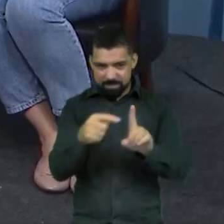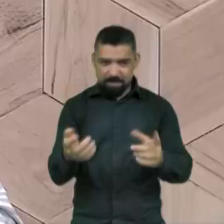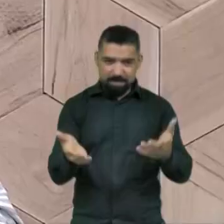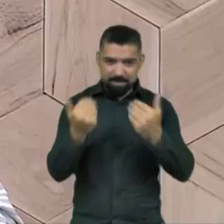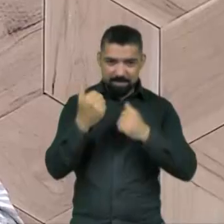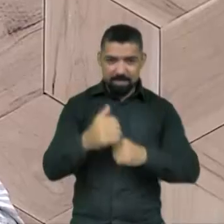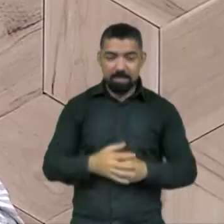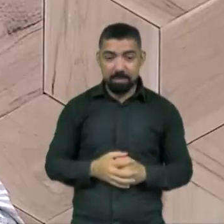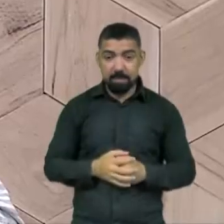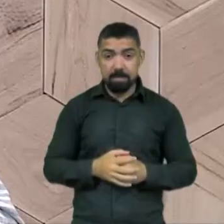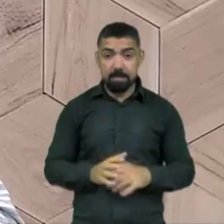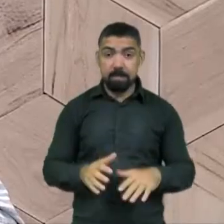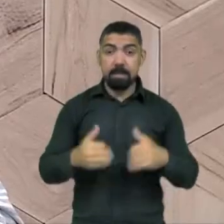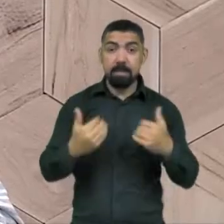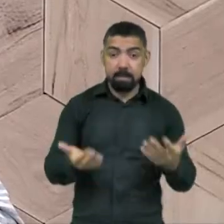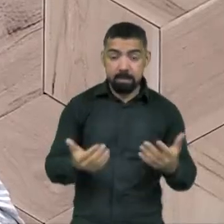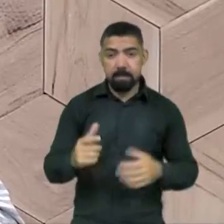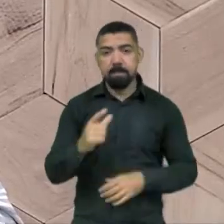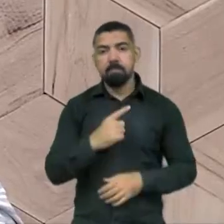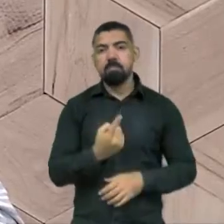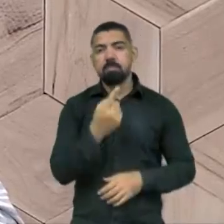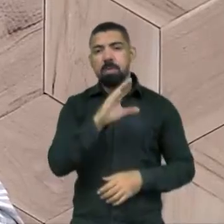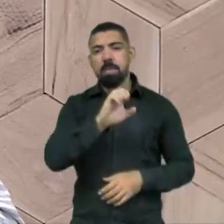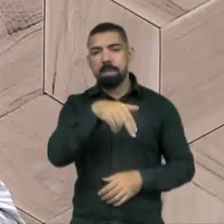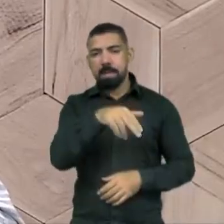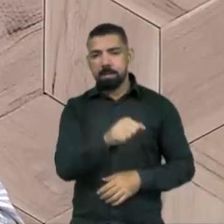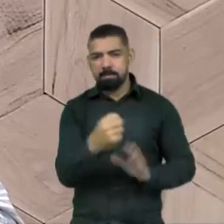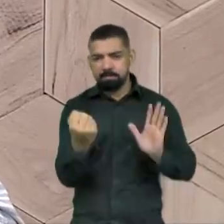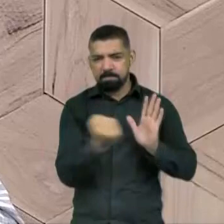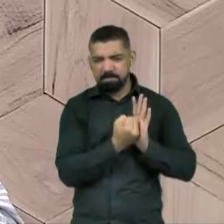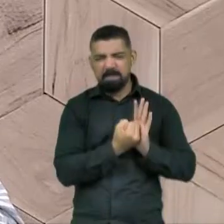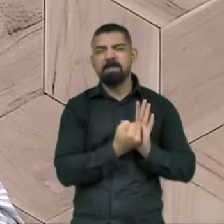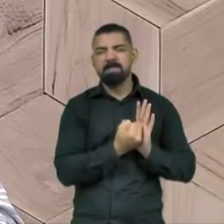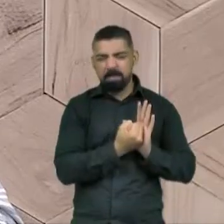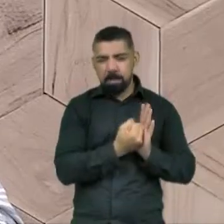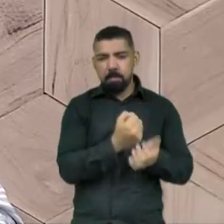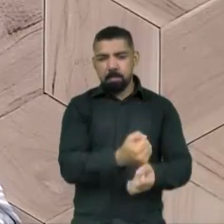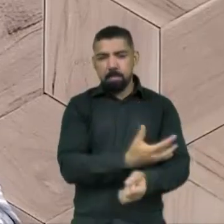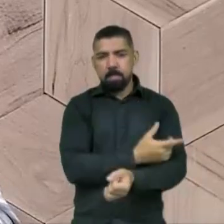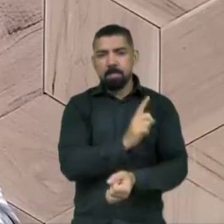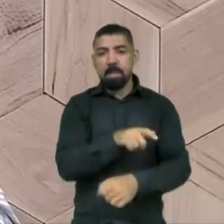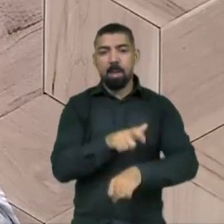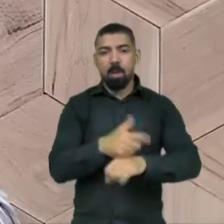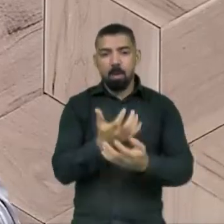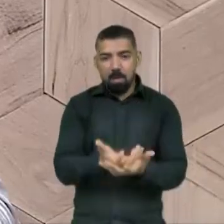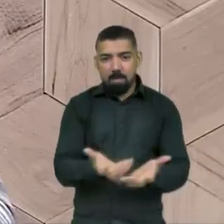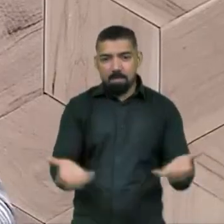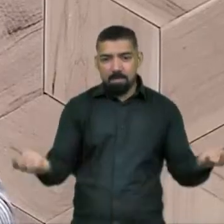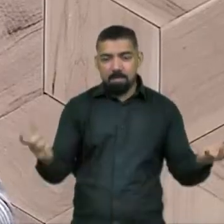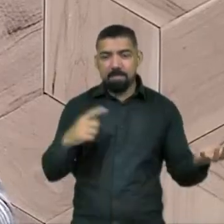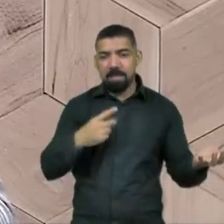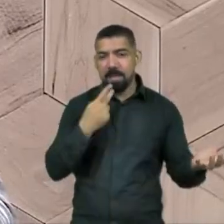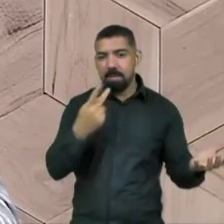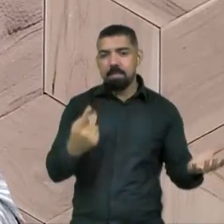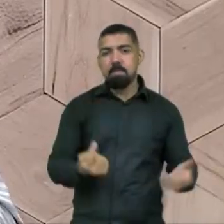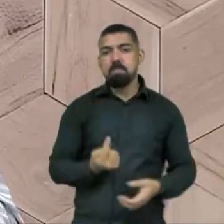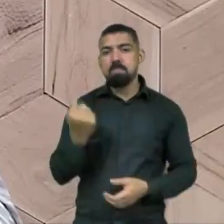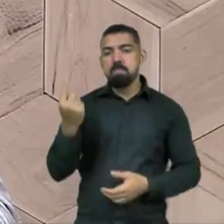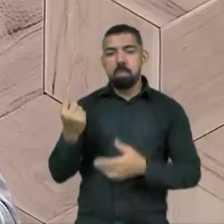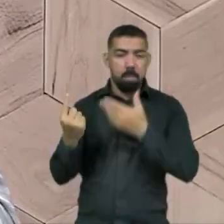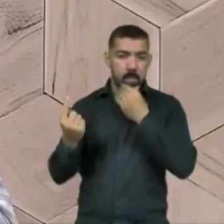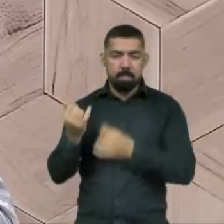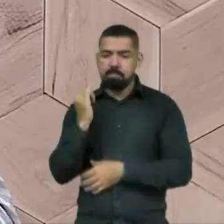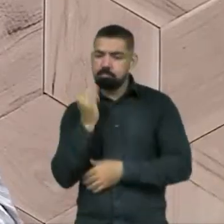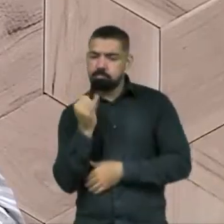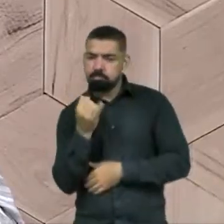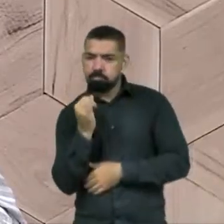Vamos. Então, tem uma das cenas que é muito marcante no espetáculo, que é a Santa Ceia, e tem uma fala de um narrador, Cristiano,